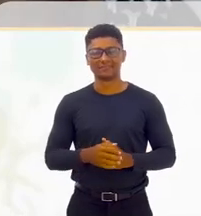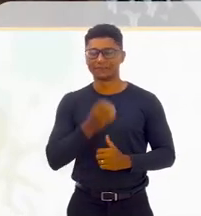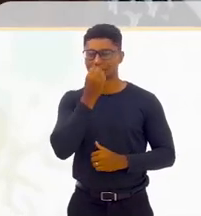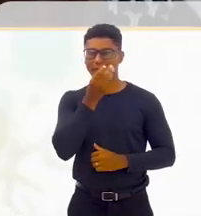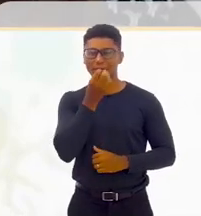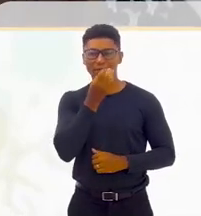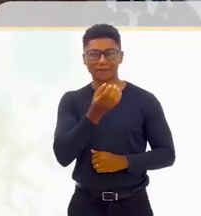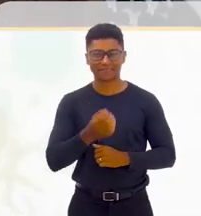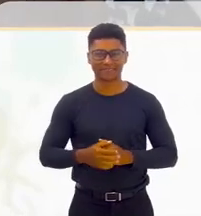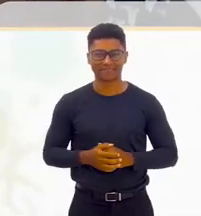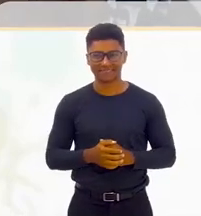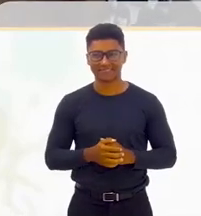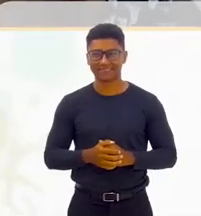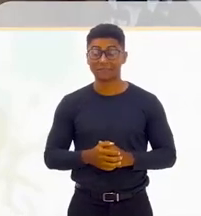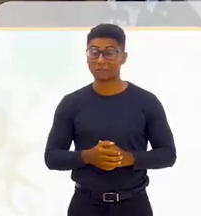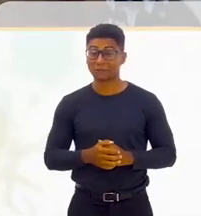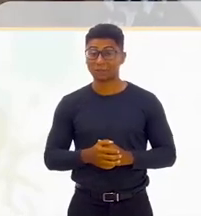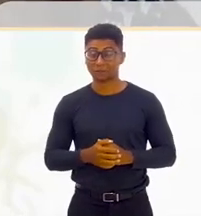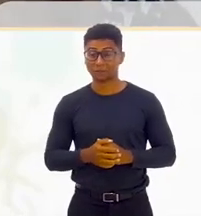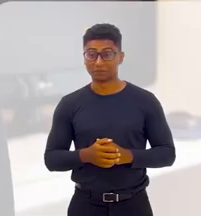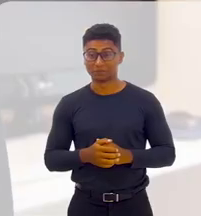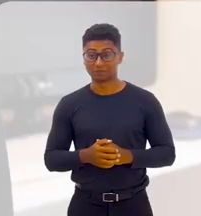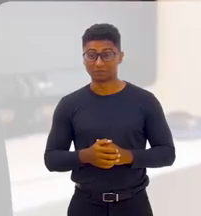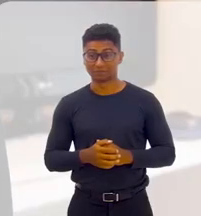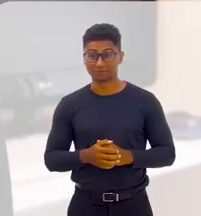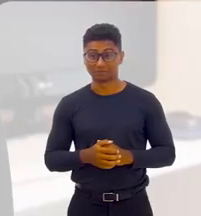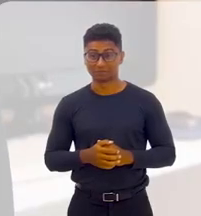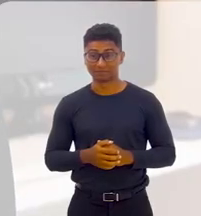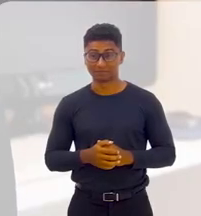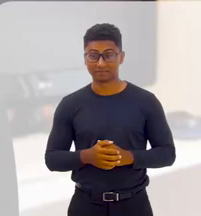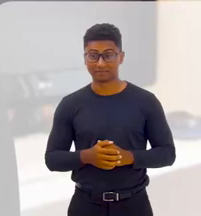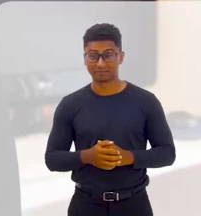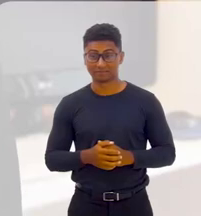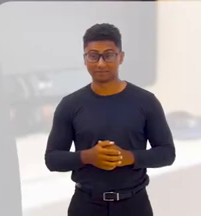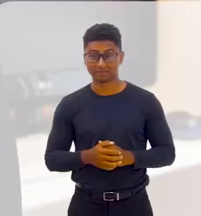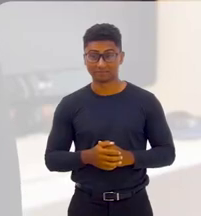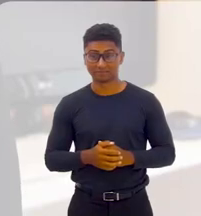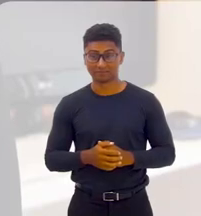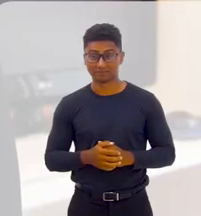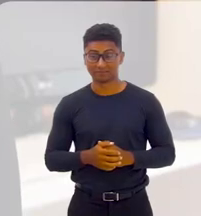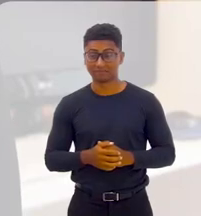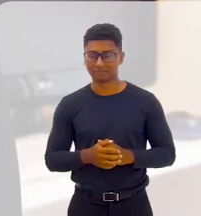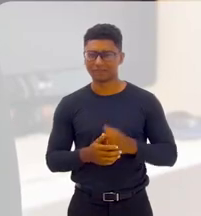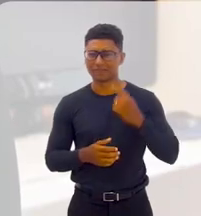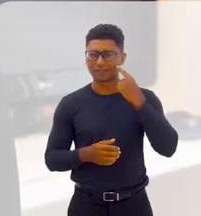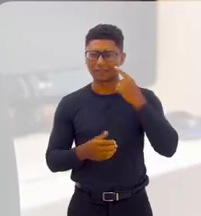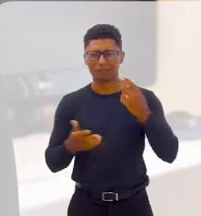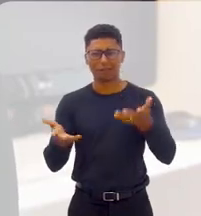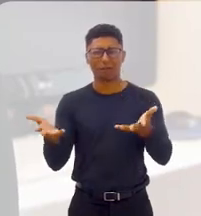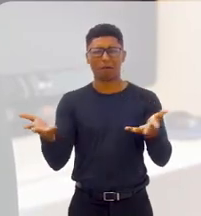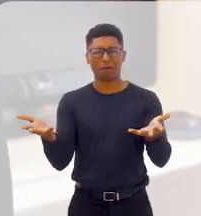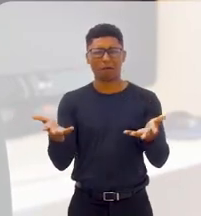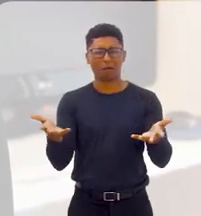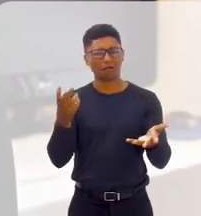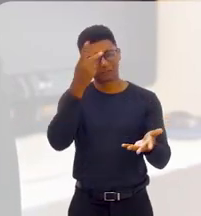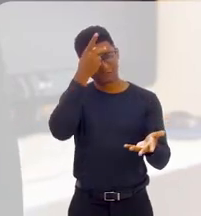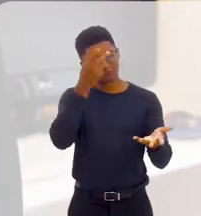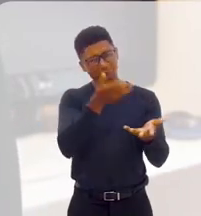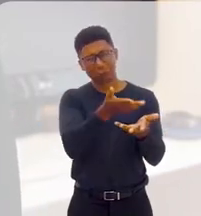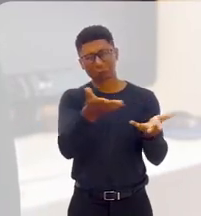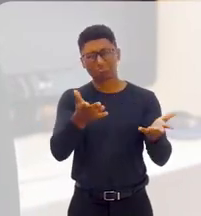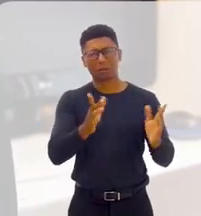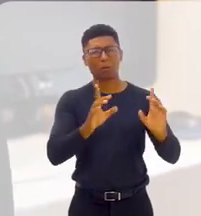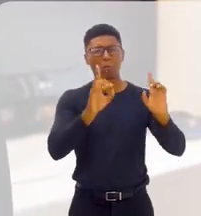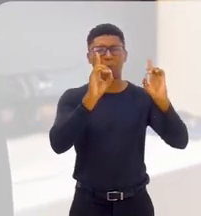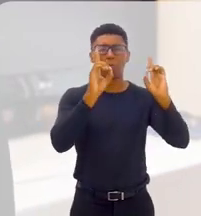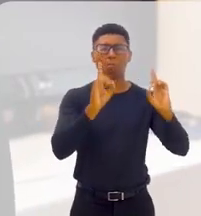apaixonar. Sim. Muito bom, a gente tem que Interessante. aprender isso. É, no momento Interessante de tanta depressão, né, que as é que